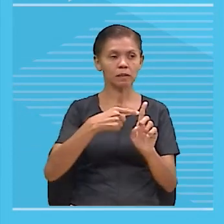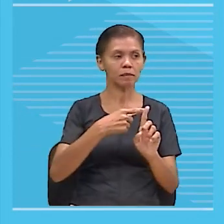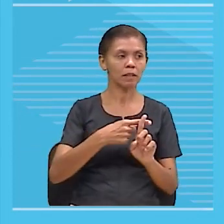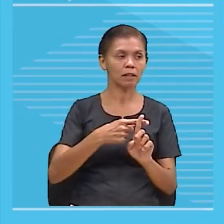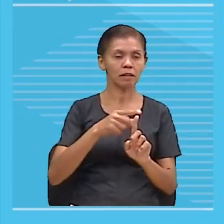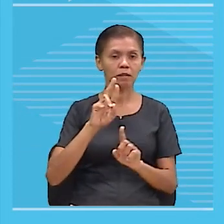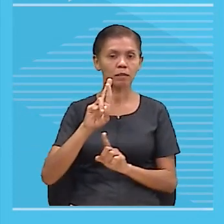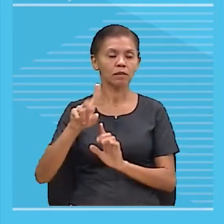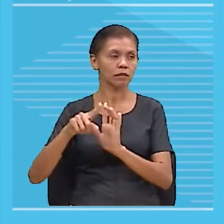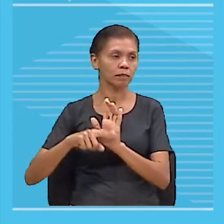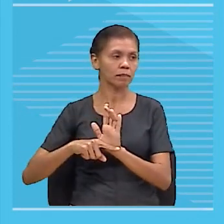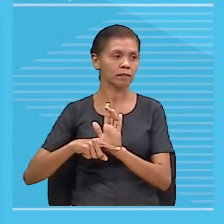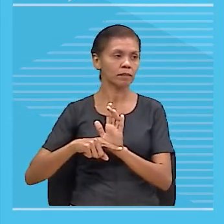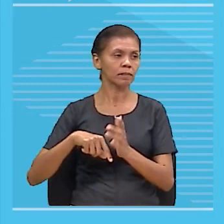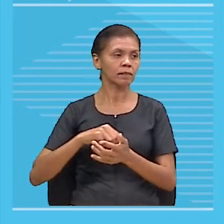menos.